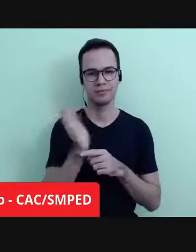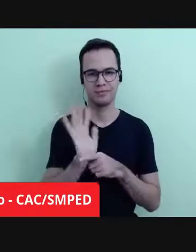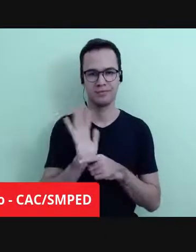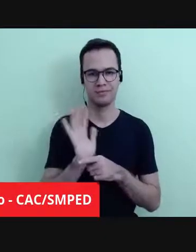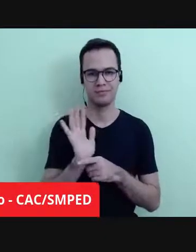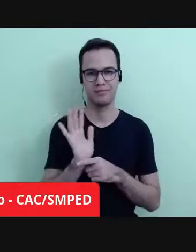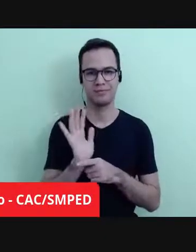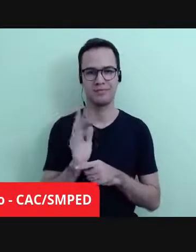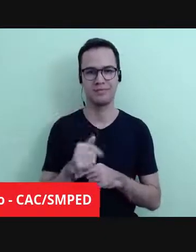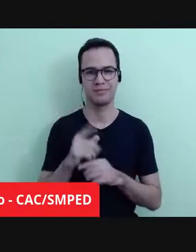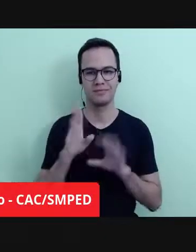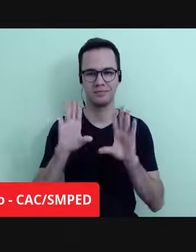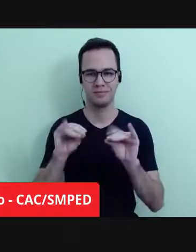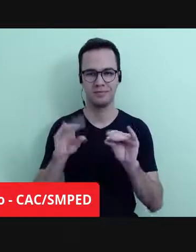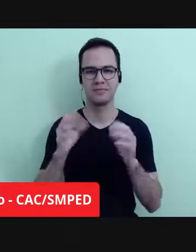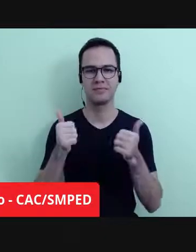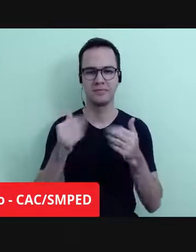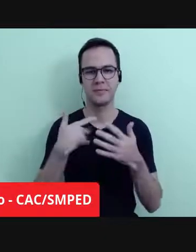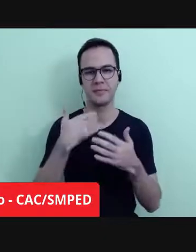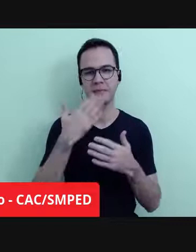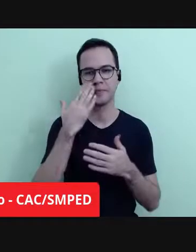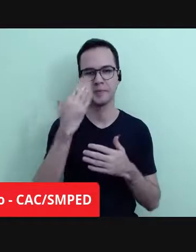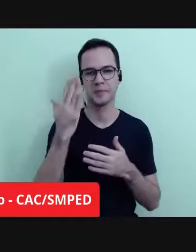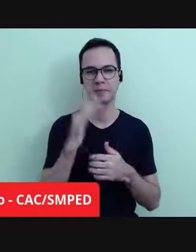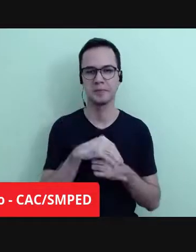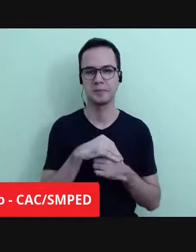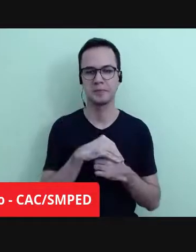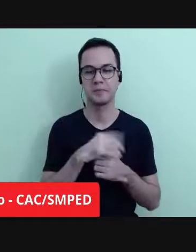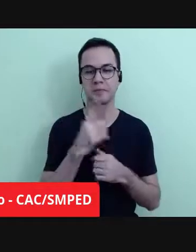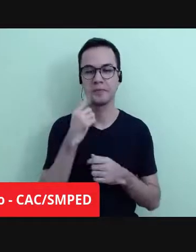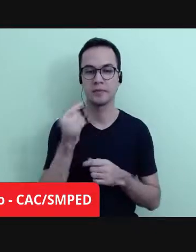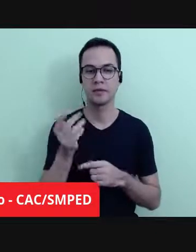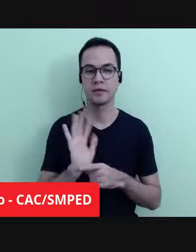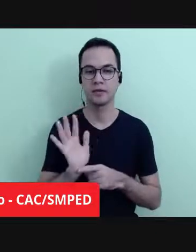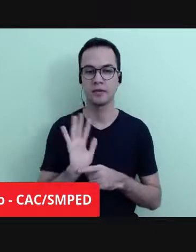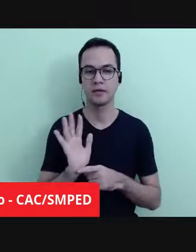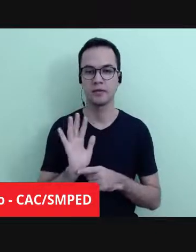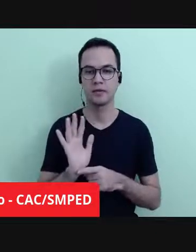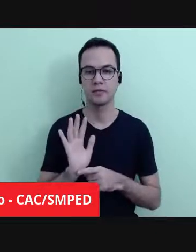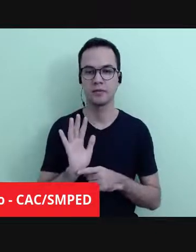esse... Epa, peraí, deixa eu fechar aqui. Isso, obrigado.